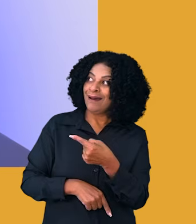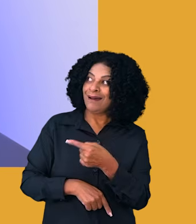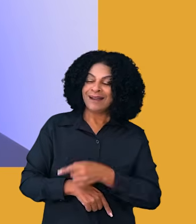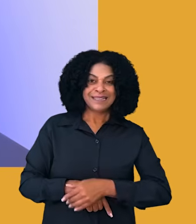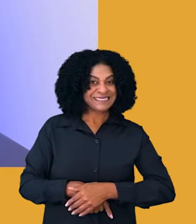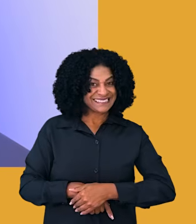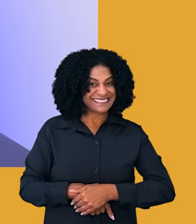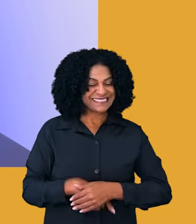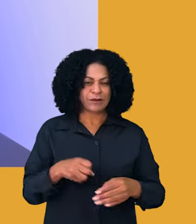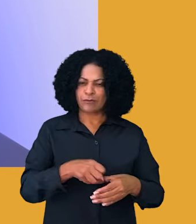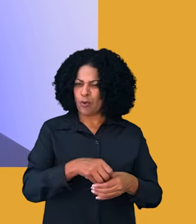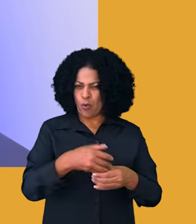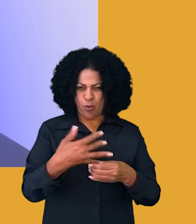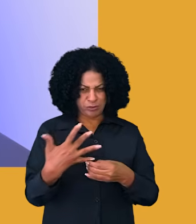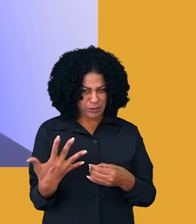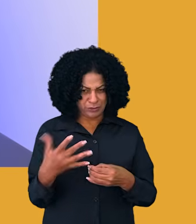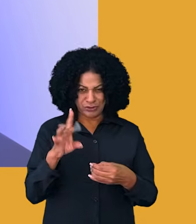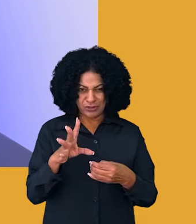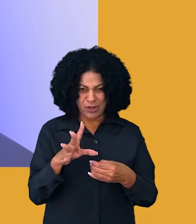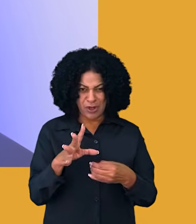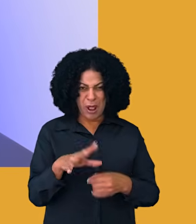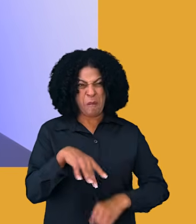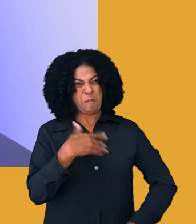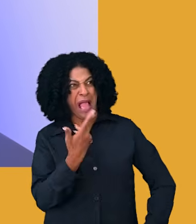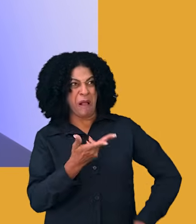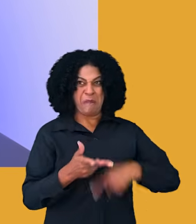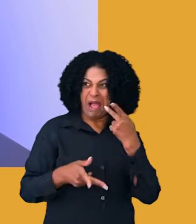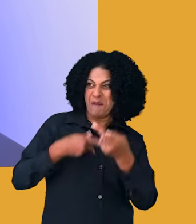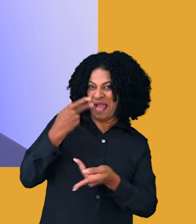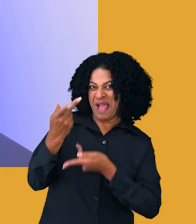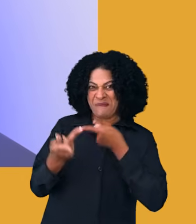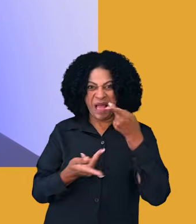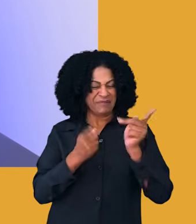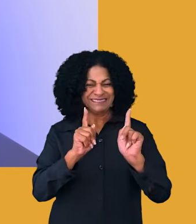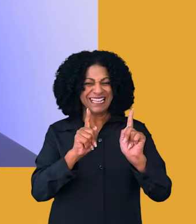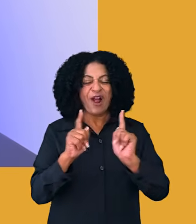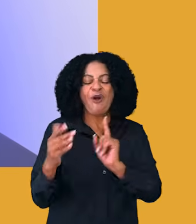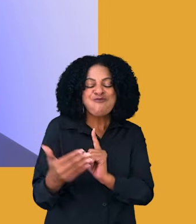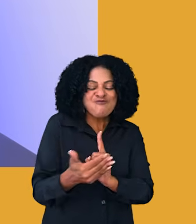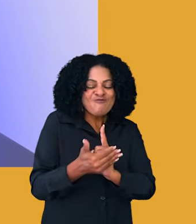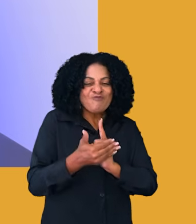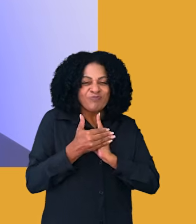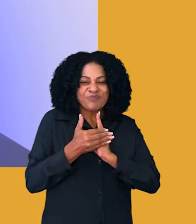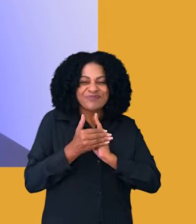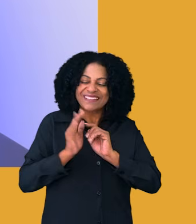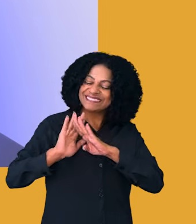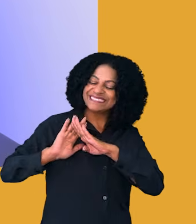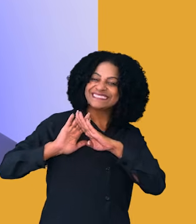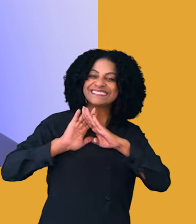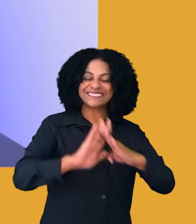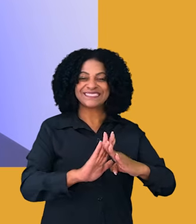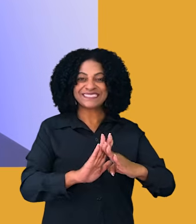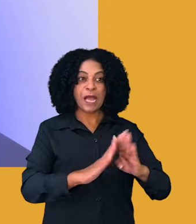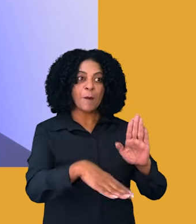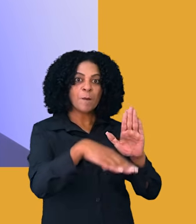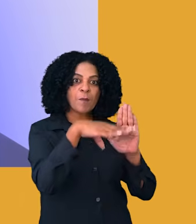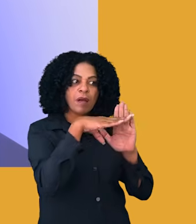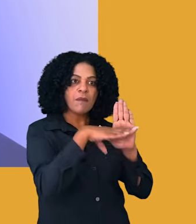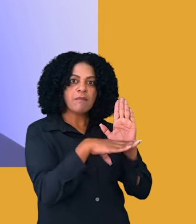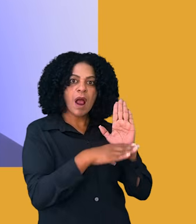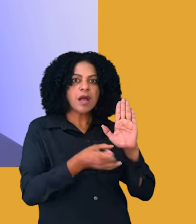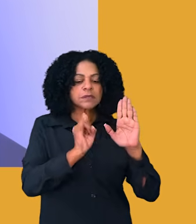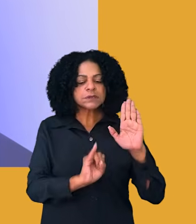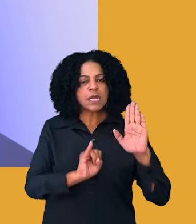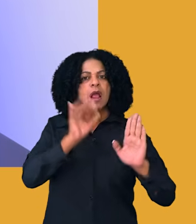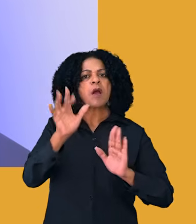vendo? O nosso conteúdo não fica só no blá blá blá, ele gera identificação, acolhimento e ajuda a colocar em pauta problemas